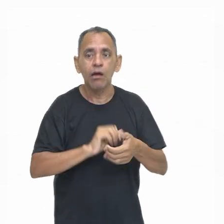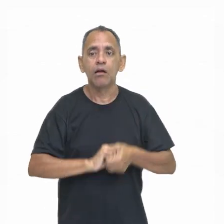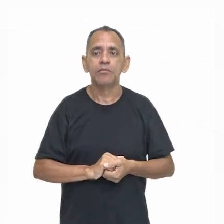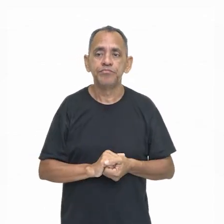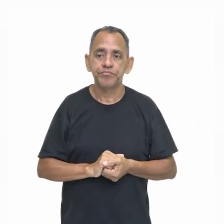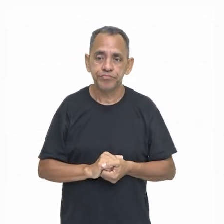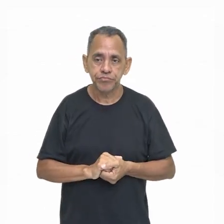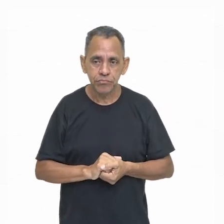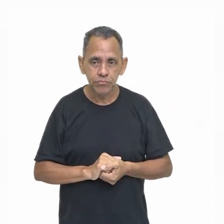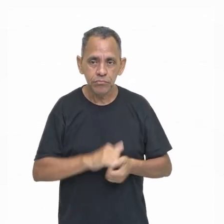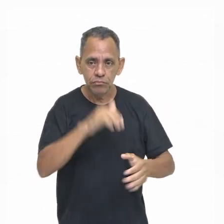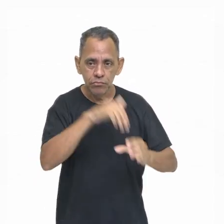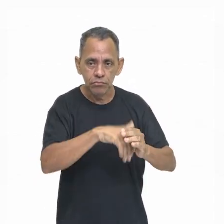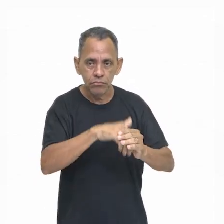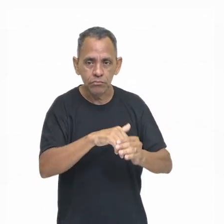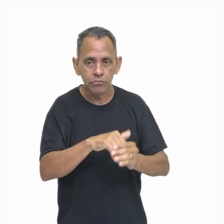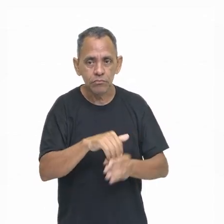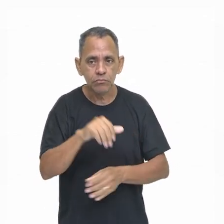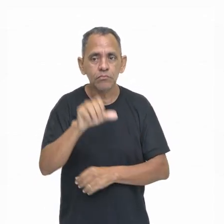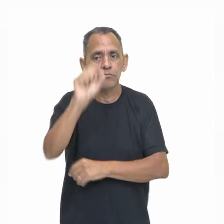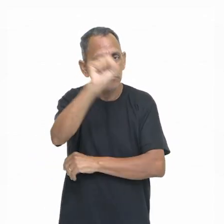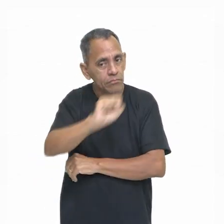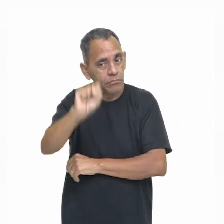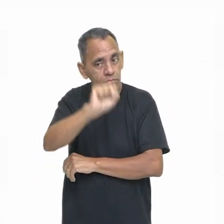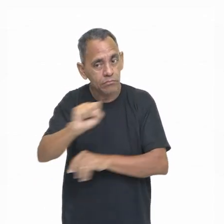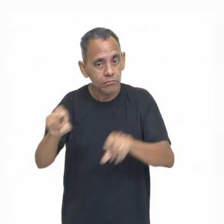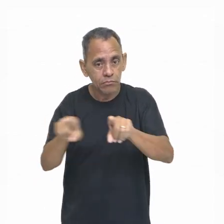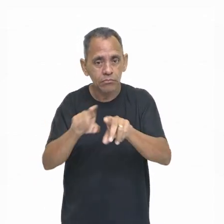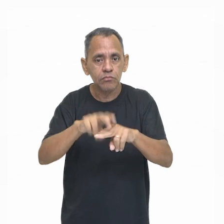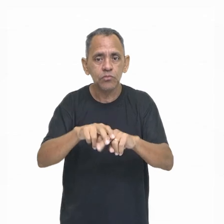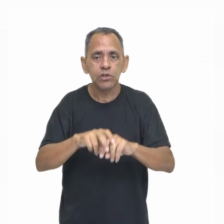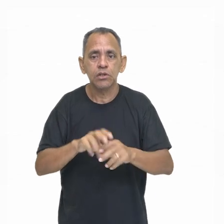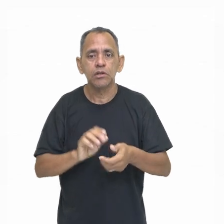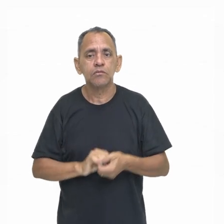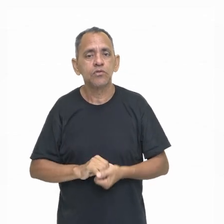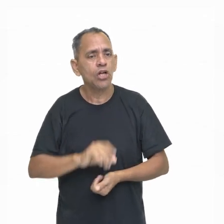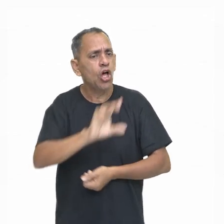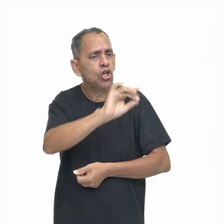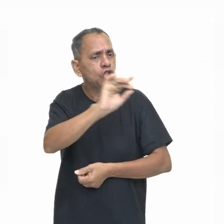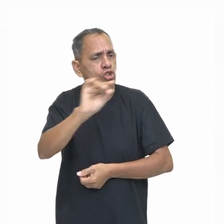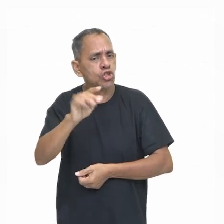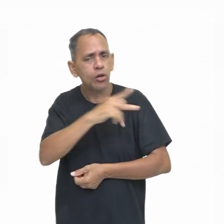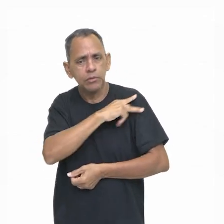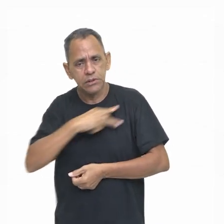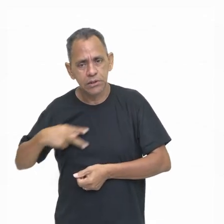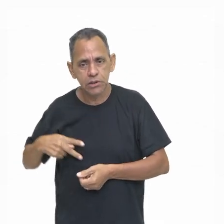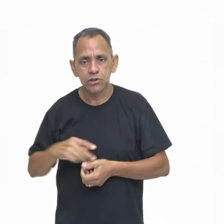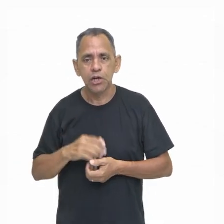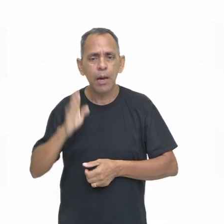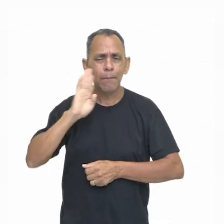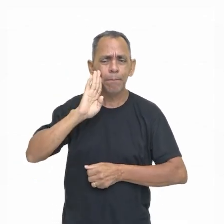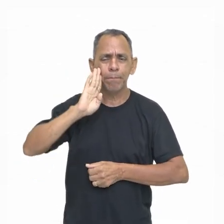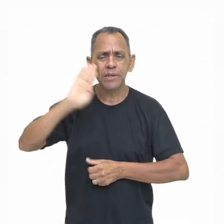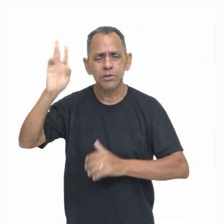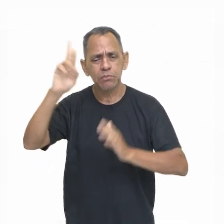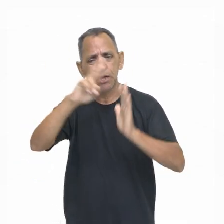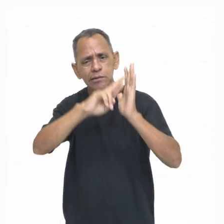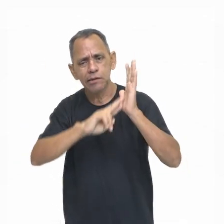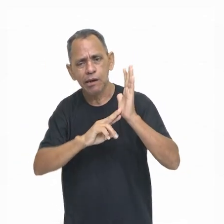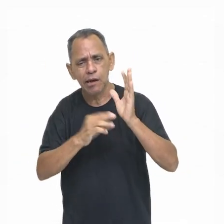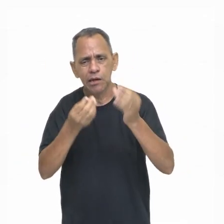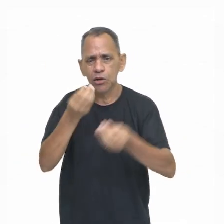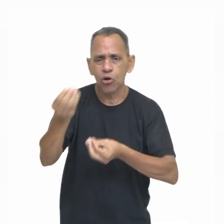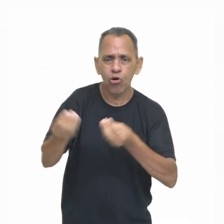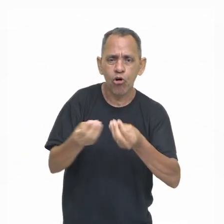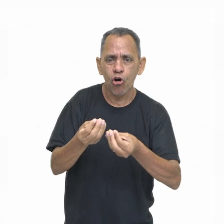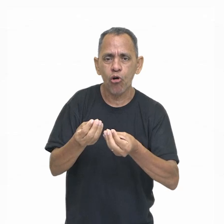eleição solteira. Ok? Então vamos lá. As principais medidas do Plano Collor foram: